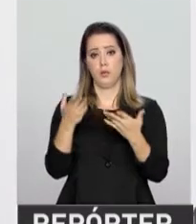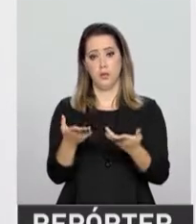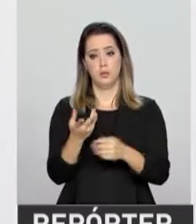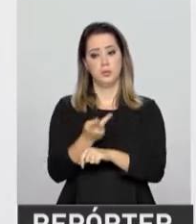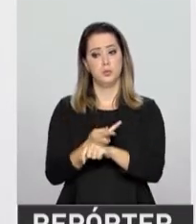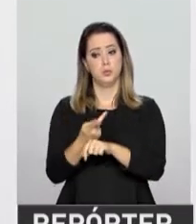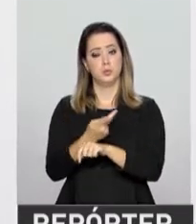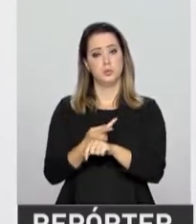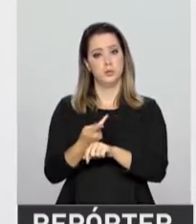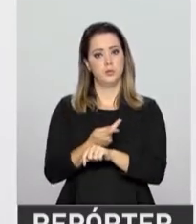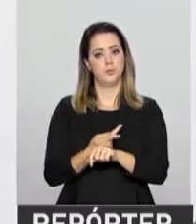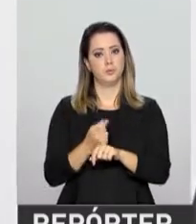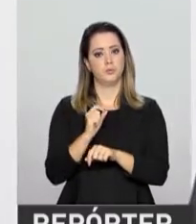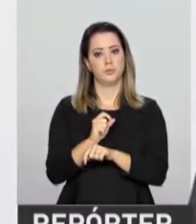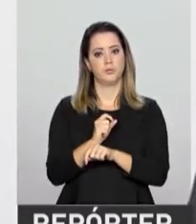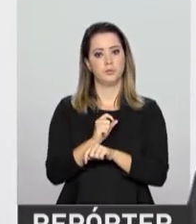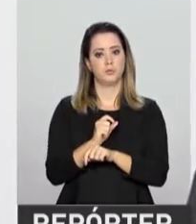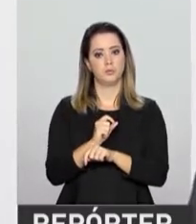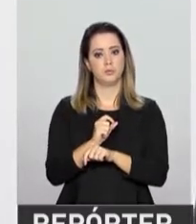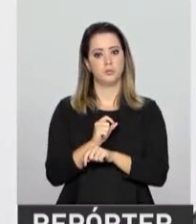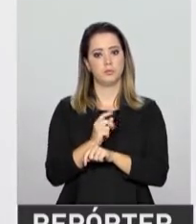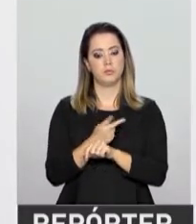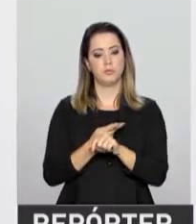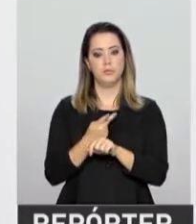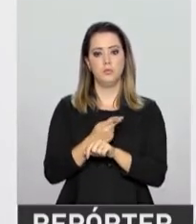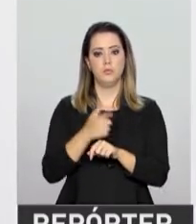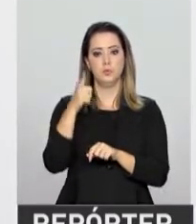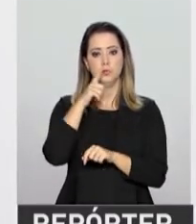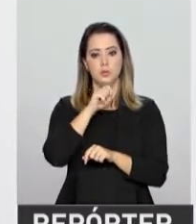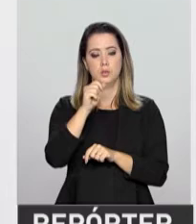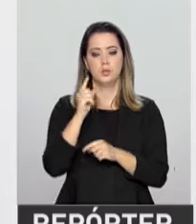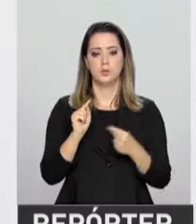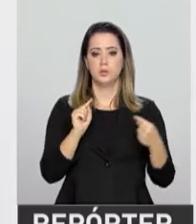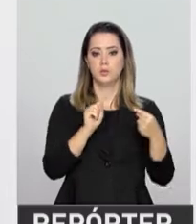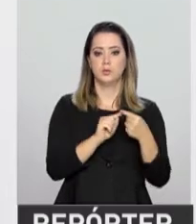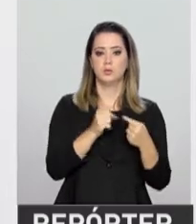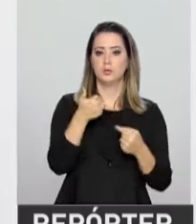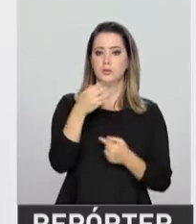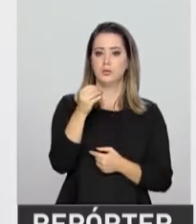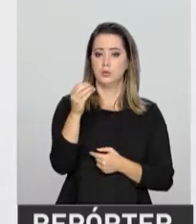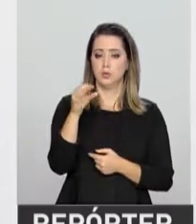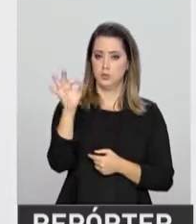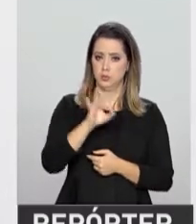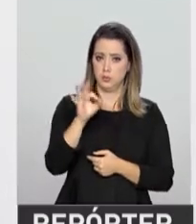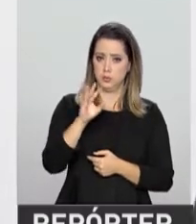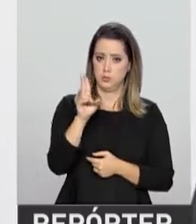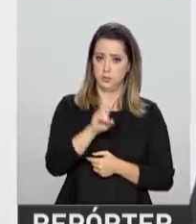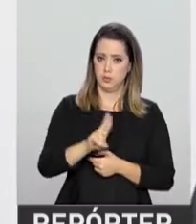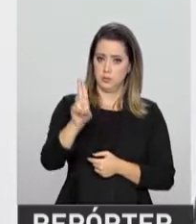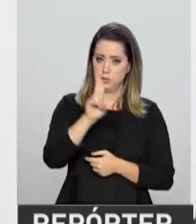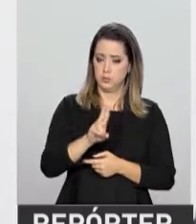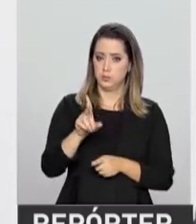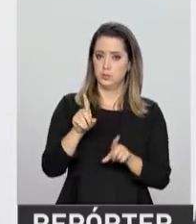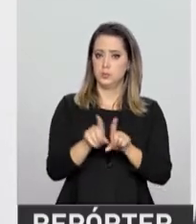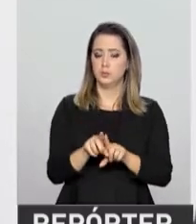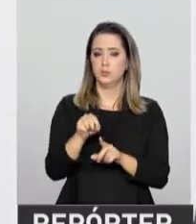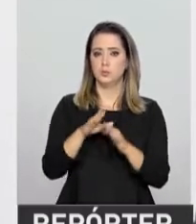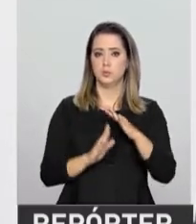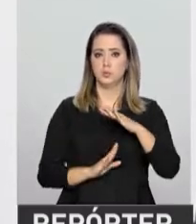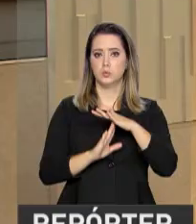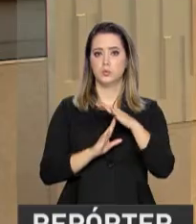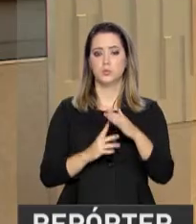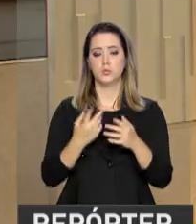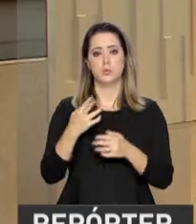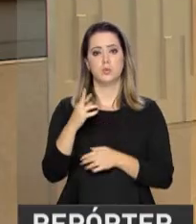de buscar é é atingir a meta de 100% de utilização é do teto de